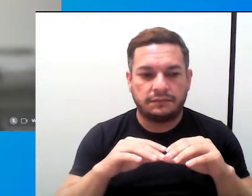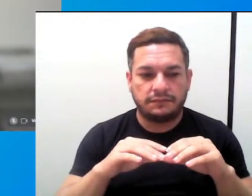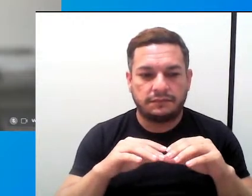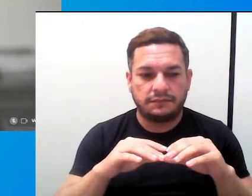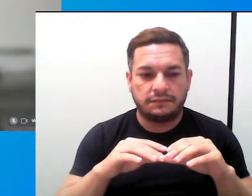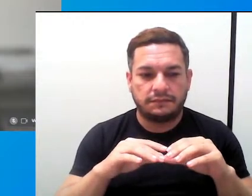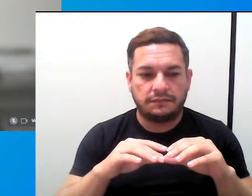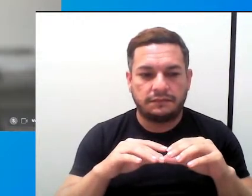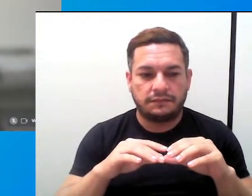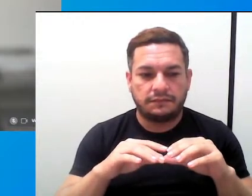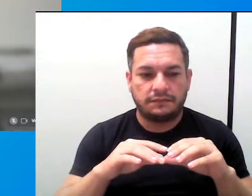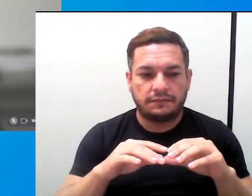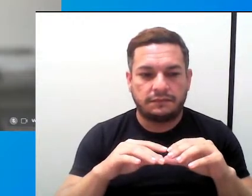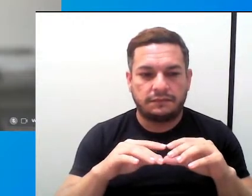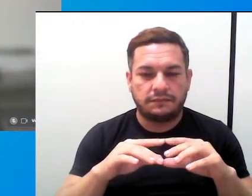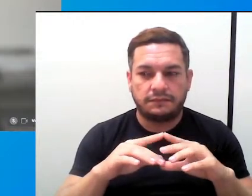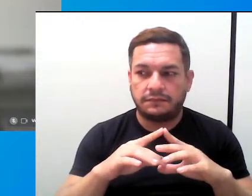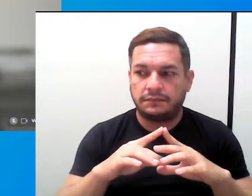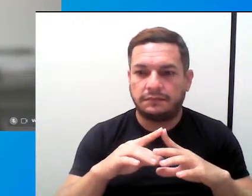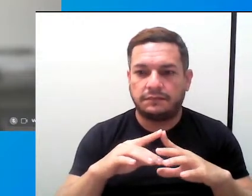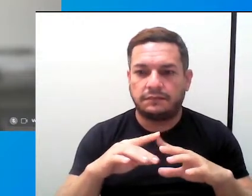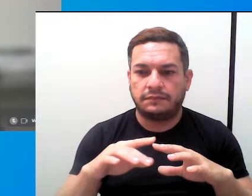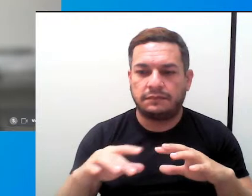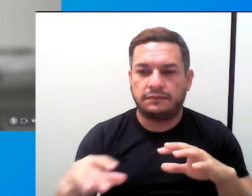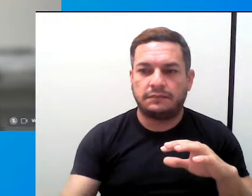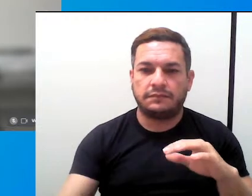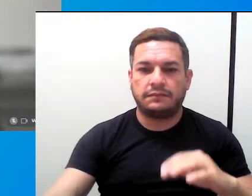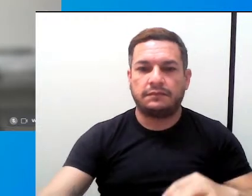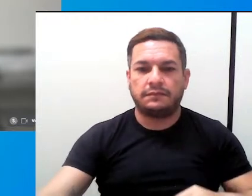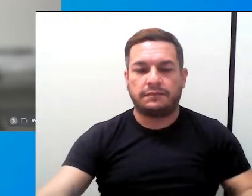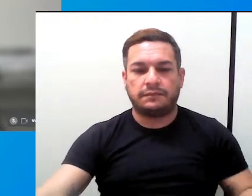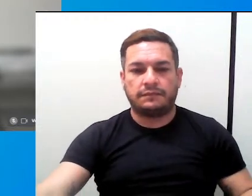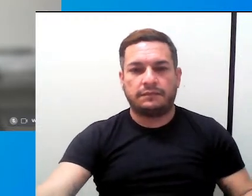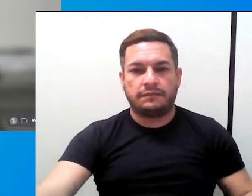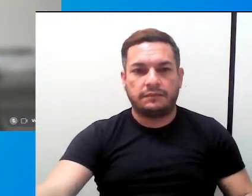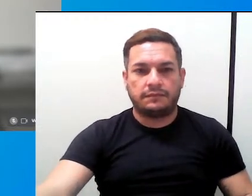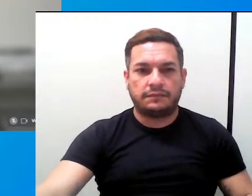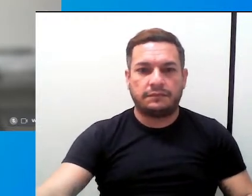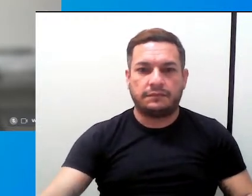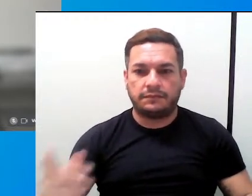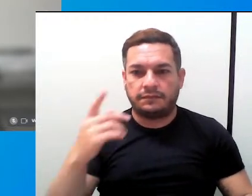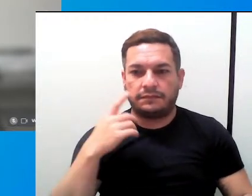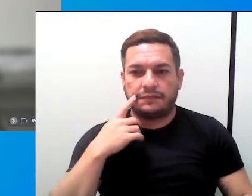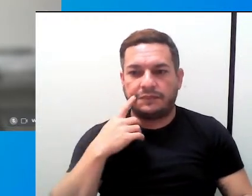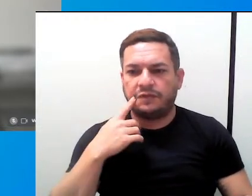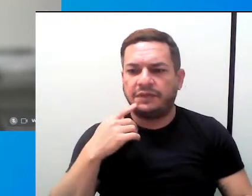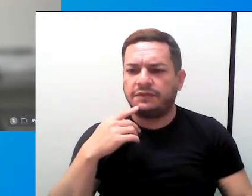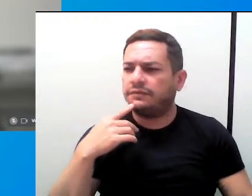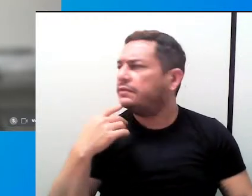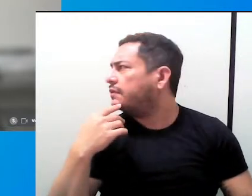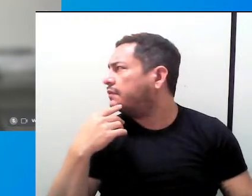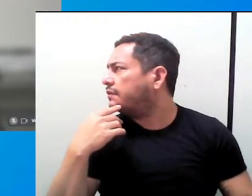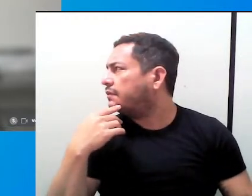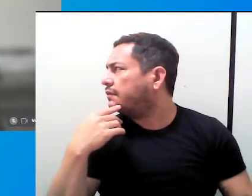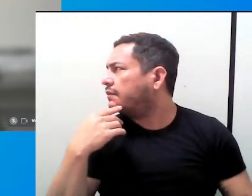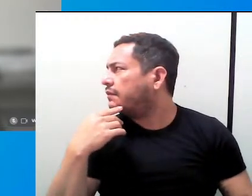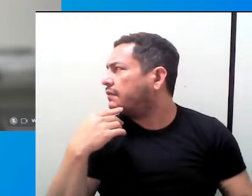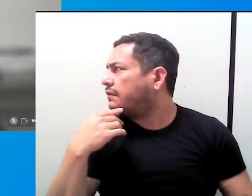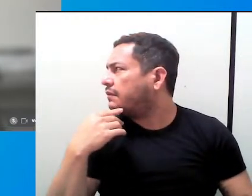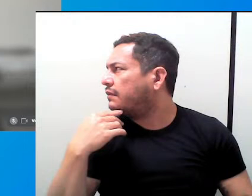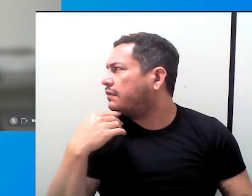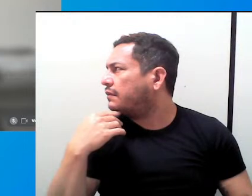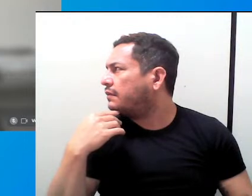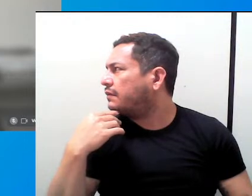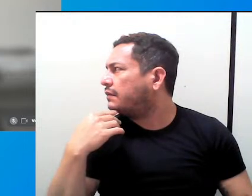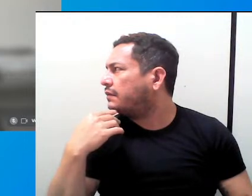cabelos loiros, abaixo dos ombros e uso óculos. O Instituto Federal do Acre, ele tem a honra de realizar essa unidade